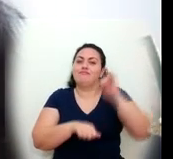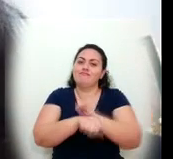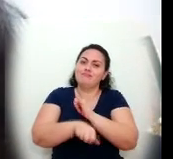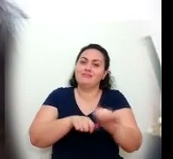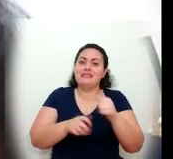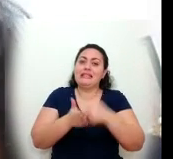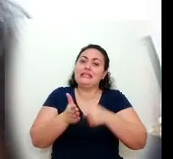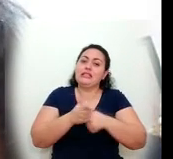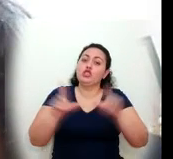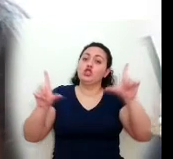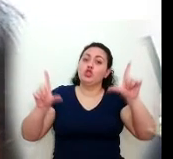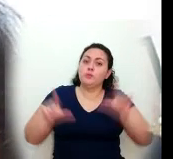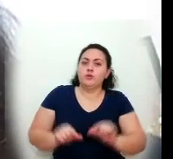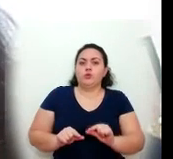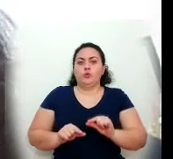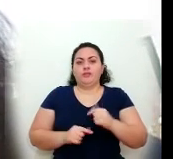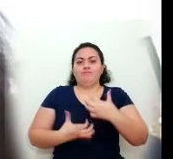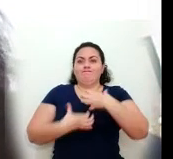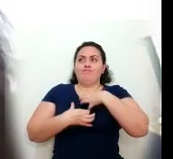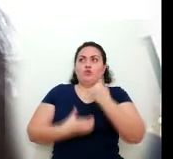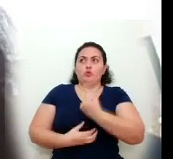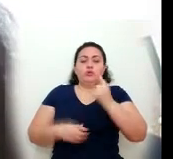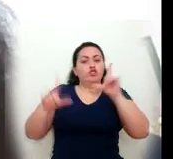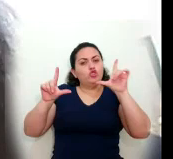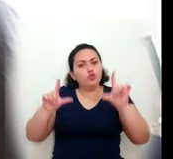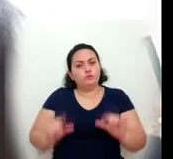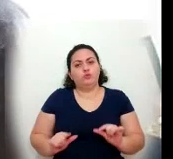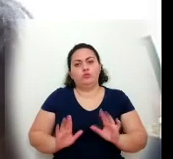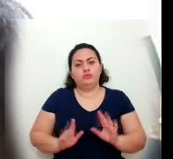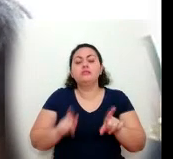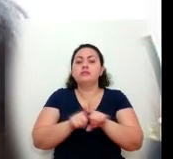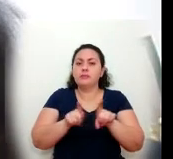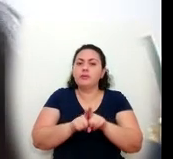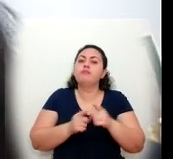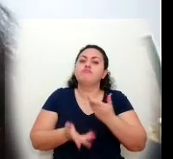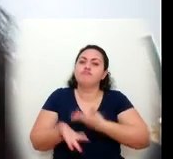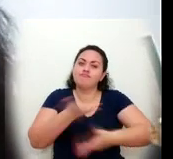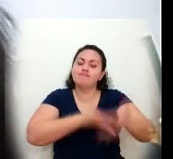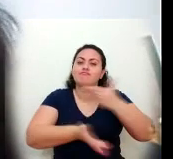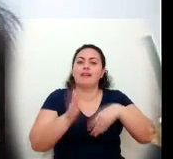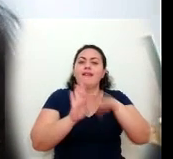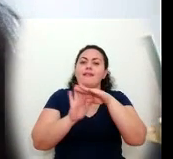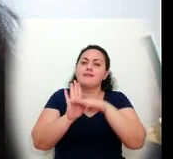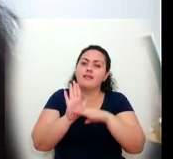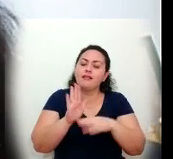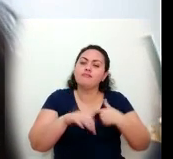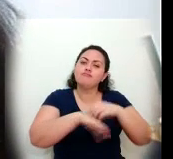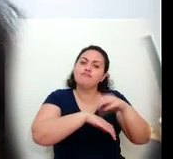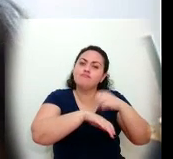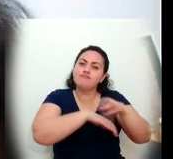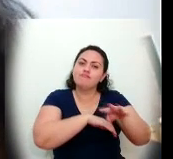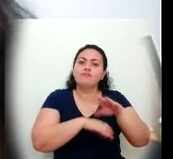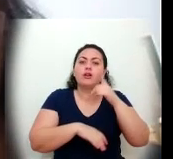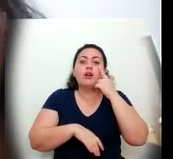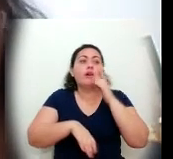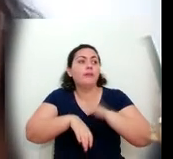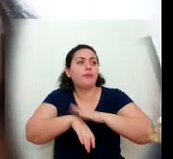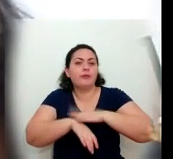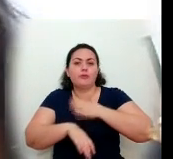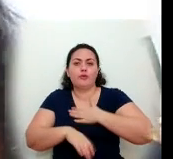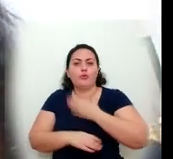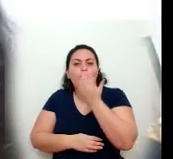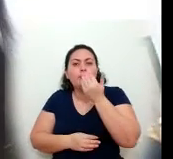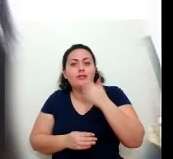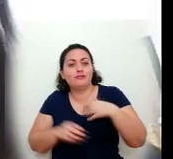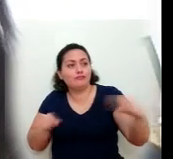tentar minimizar um pouco esse isolamento nesse momento. E eu acho que sim, compartilhar essas receitas, compartilhar o momento da refeição, mesmo que seja,